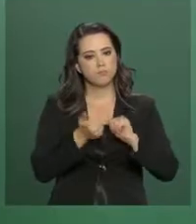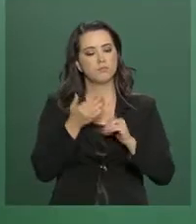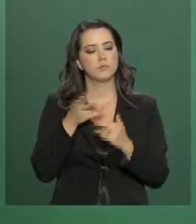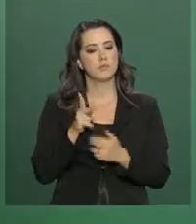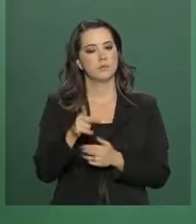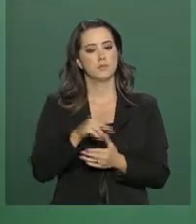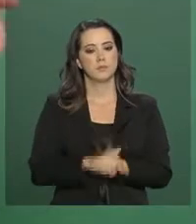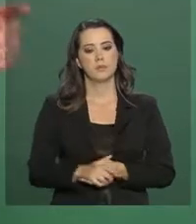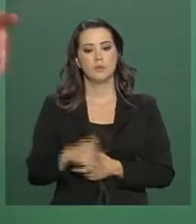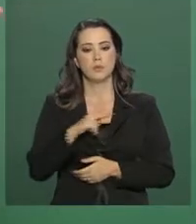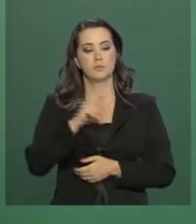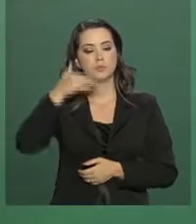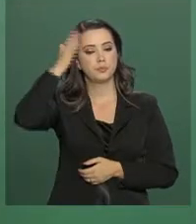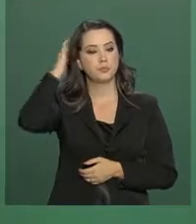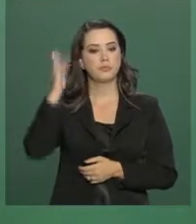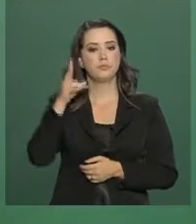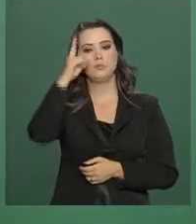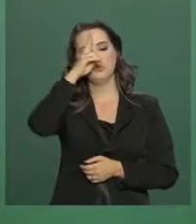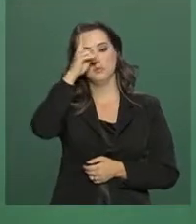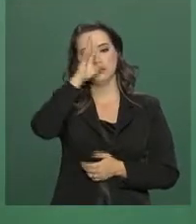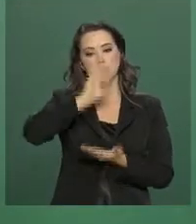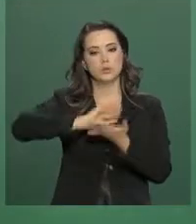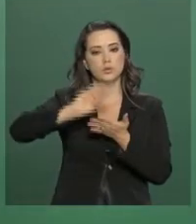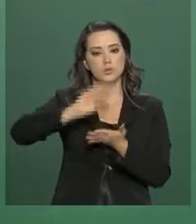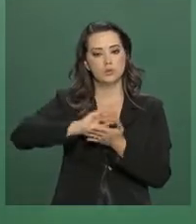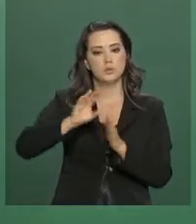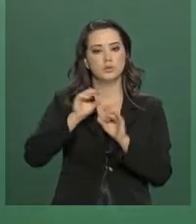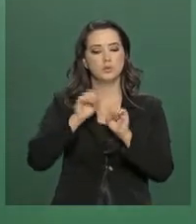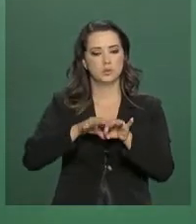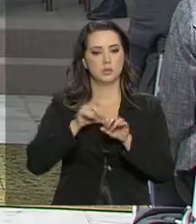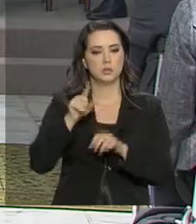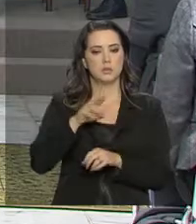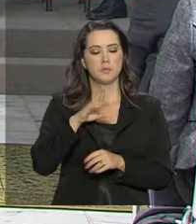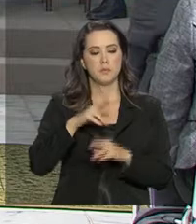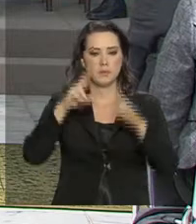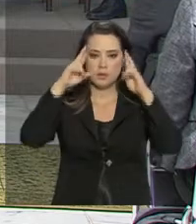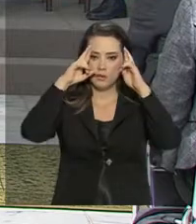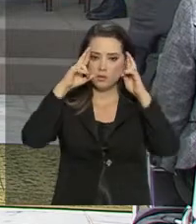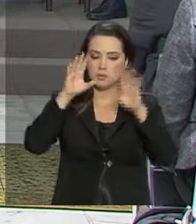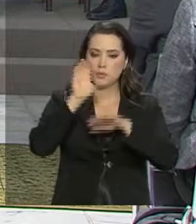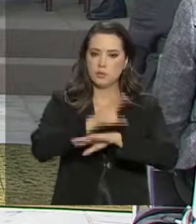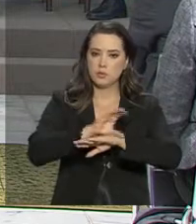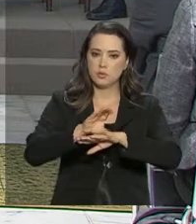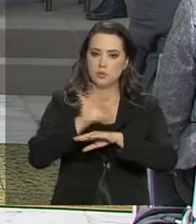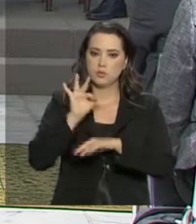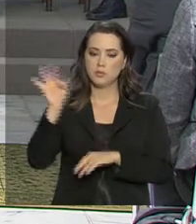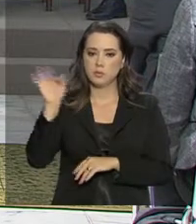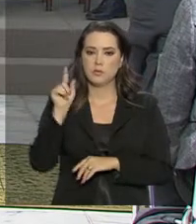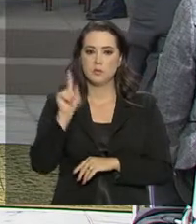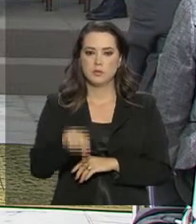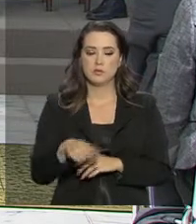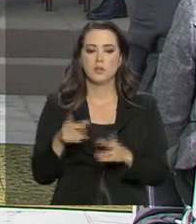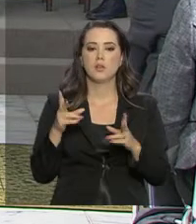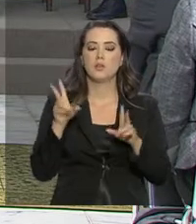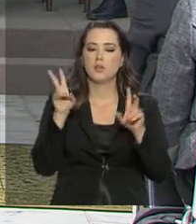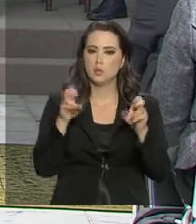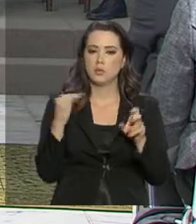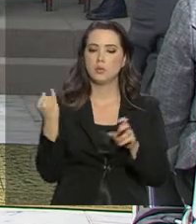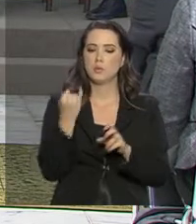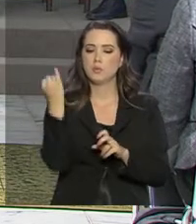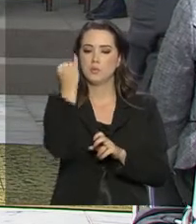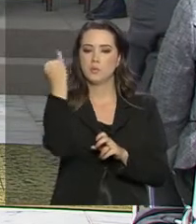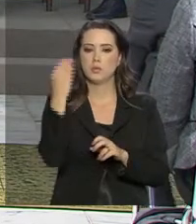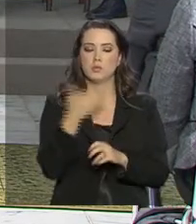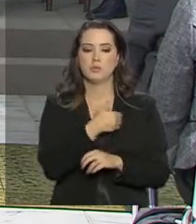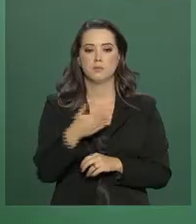o presidente michel temer lembrou que investir em educação é respeitar a constituição federal e que o assunto é prioridade